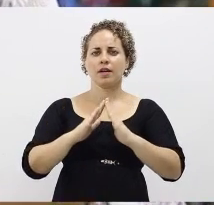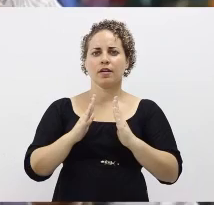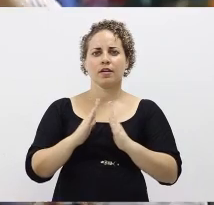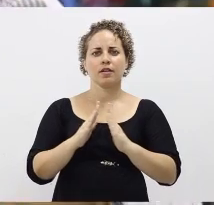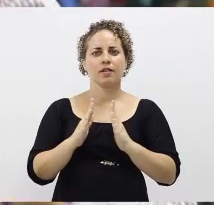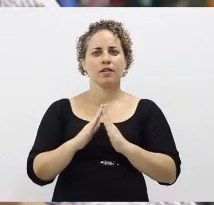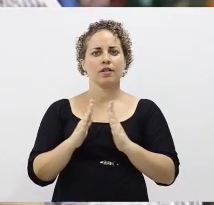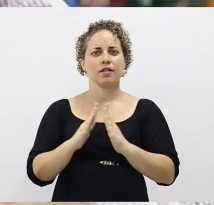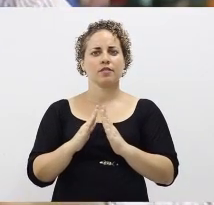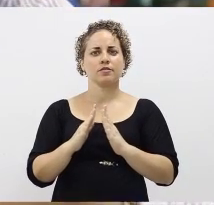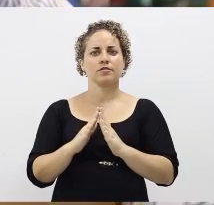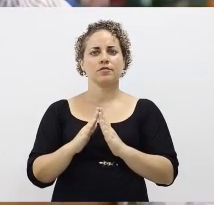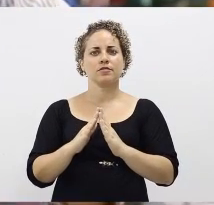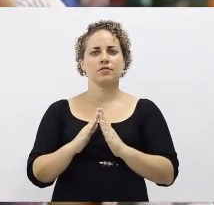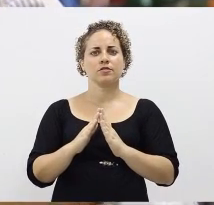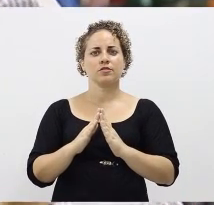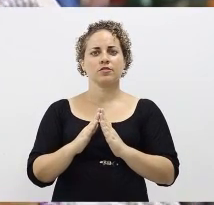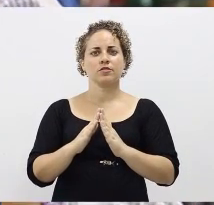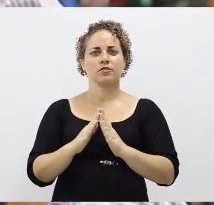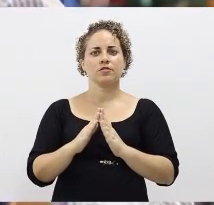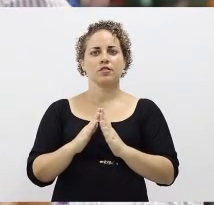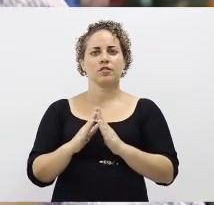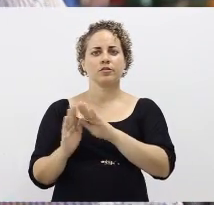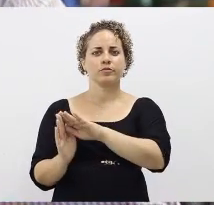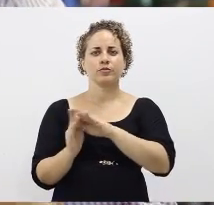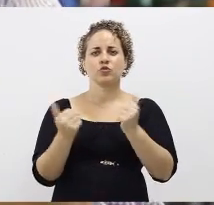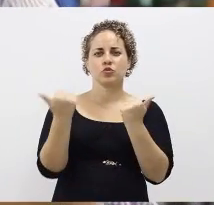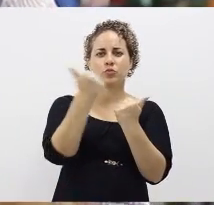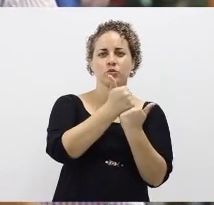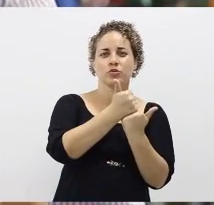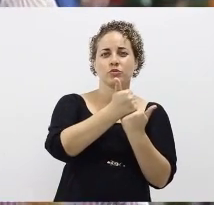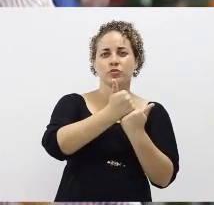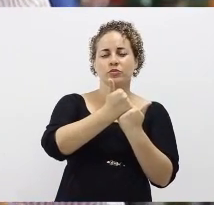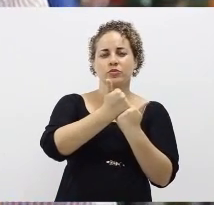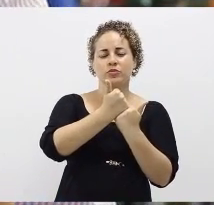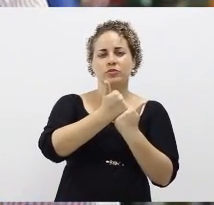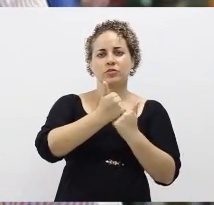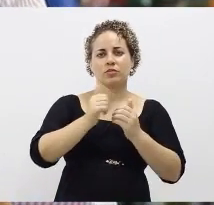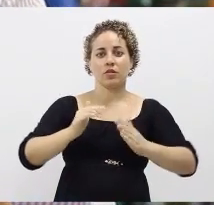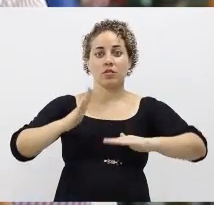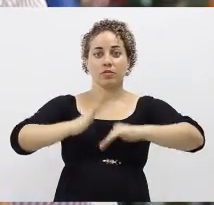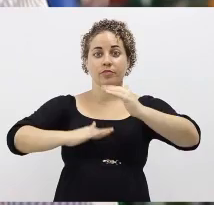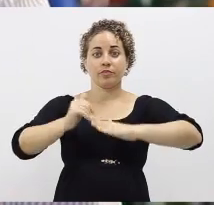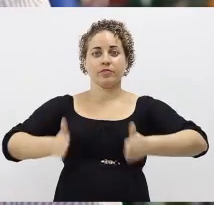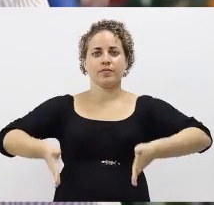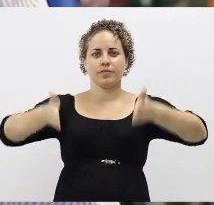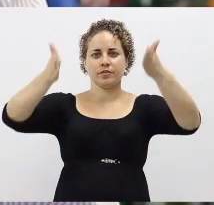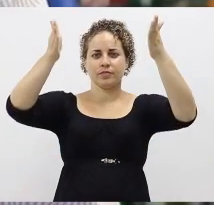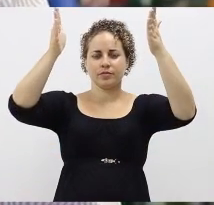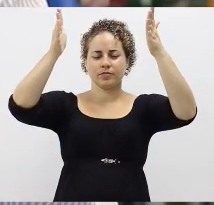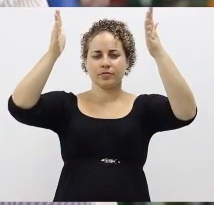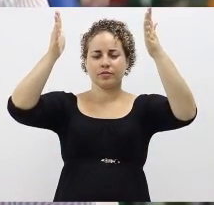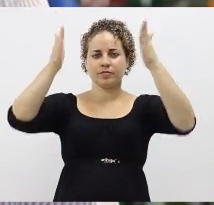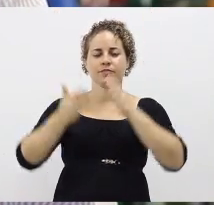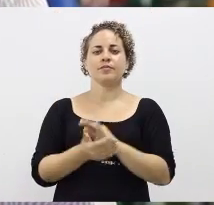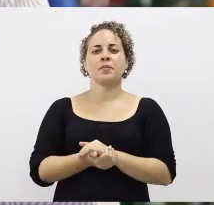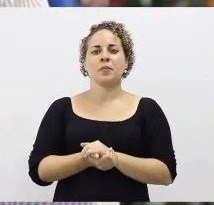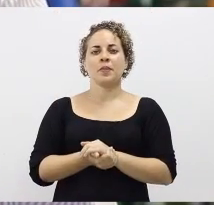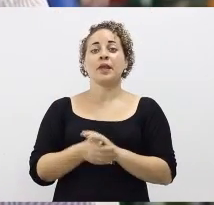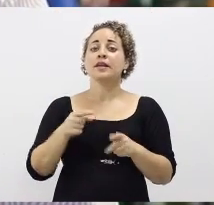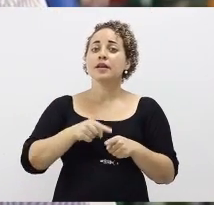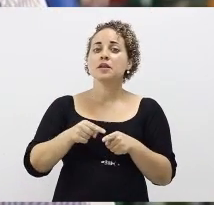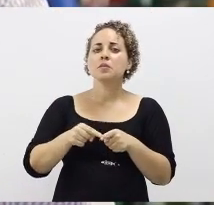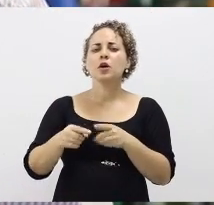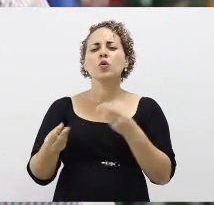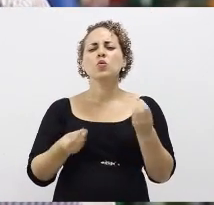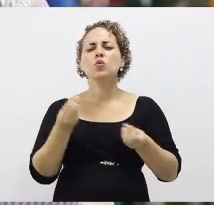Casas dão lugar a edifícios, aumenta a quantidade de habitantes naquele bairro. Então,